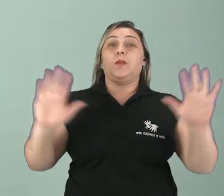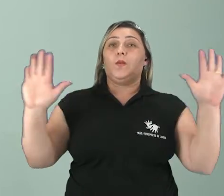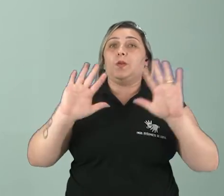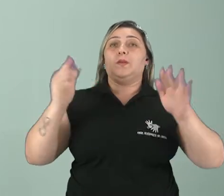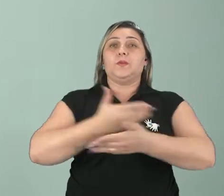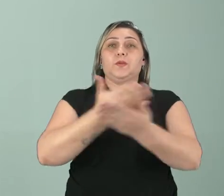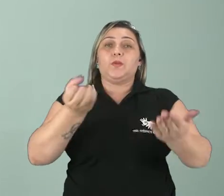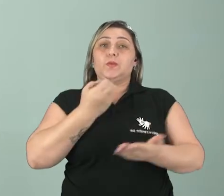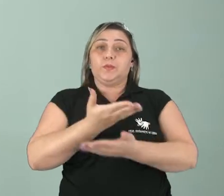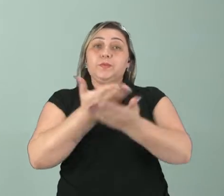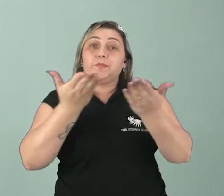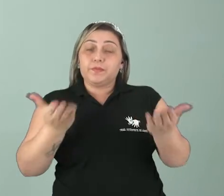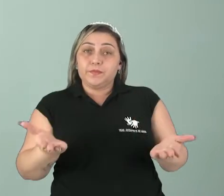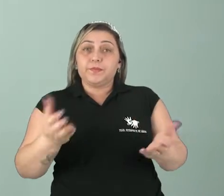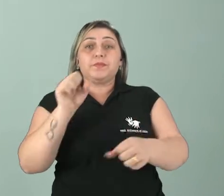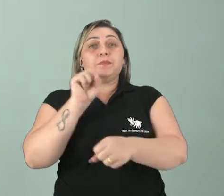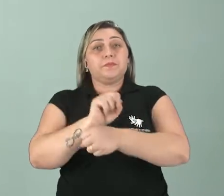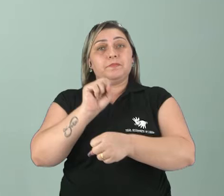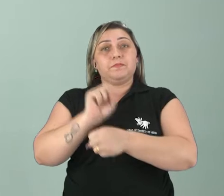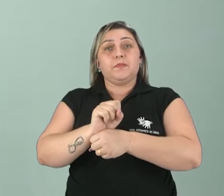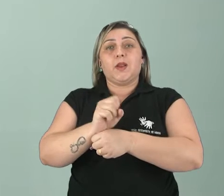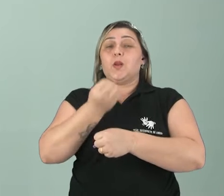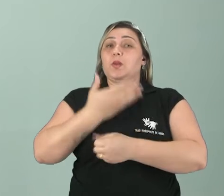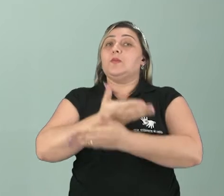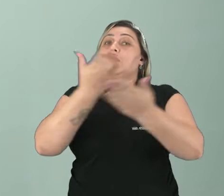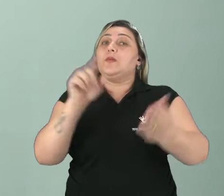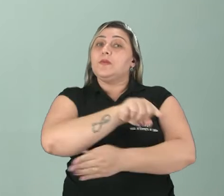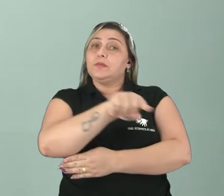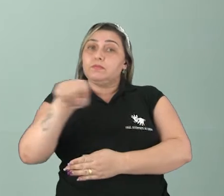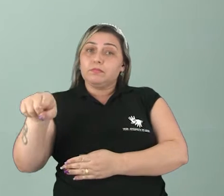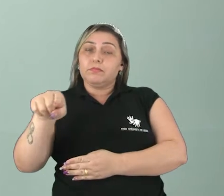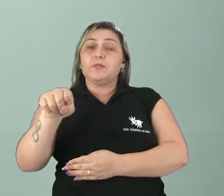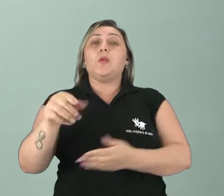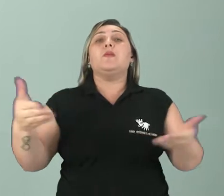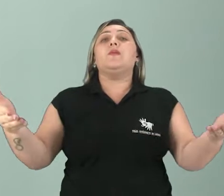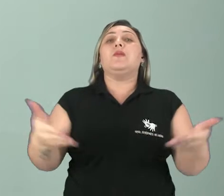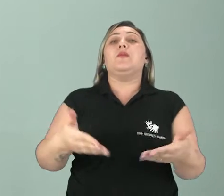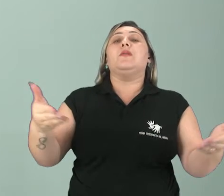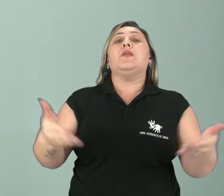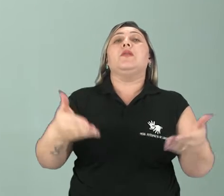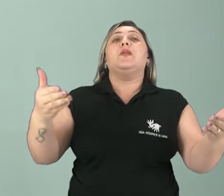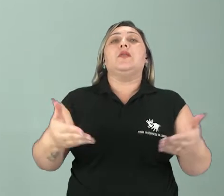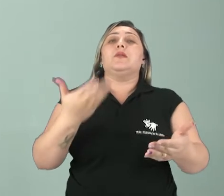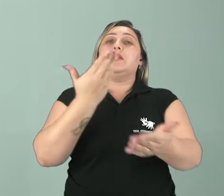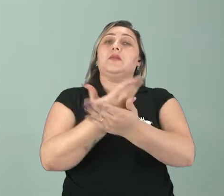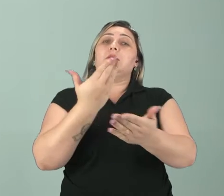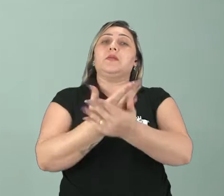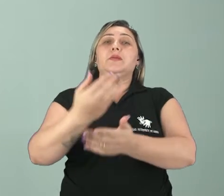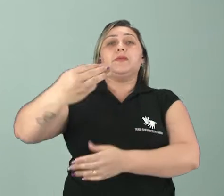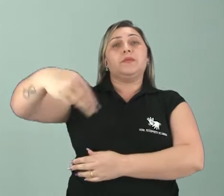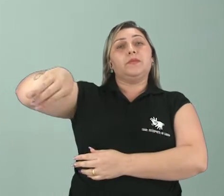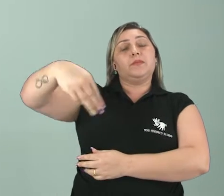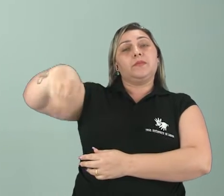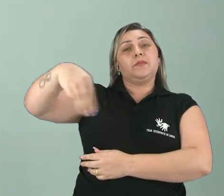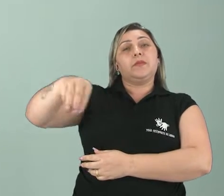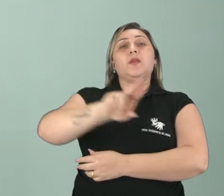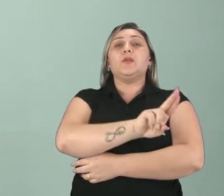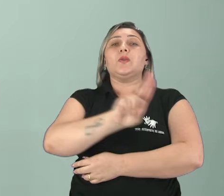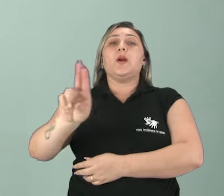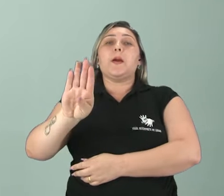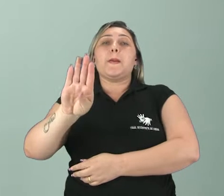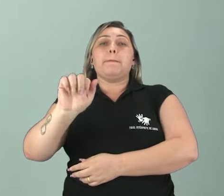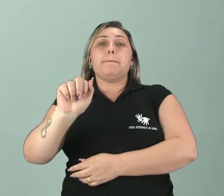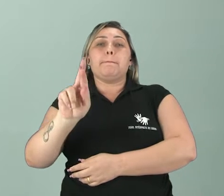Olá pessoal, tudo bem? Eu espero que esteja tudo bem com vocês. Hoje nós vamos a mais uma aula de matemática. Meu nome é